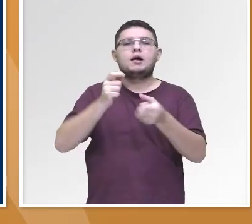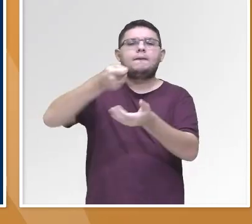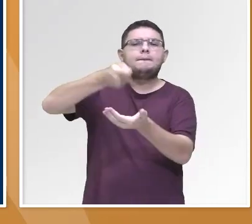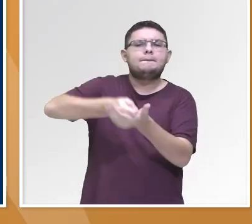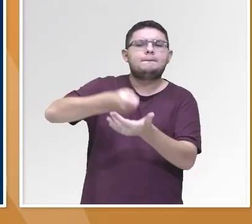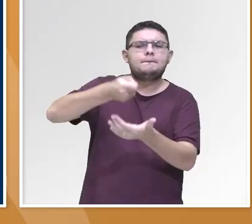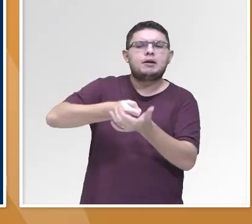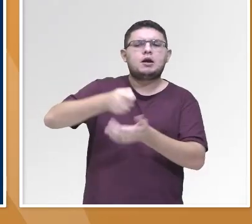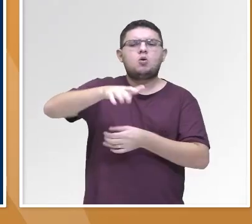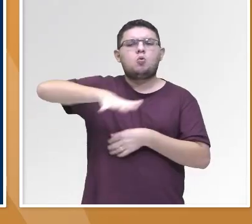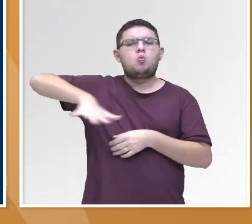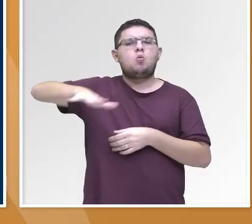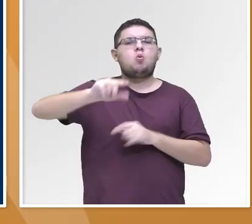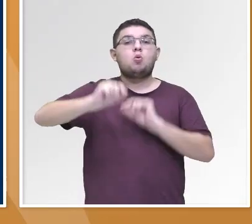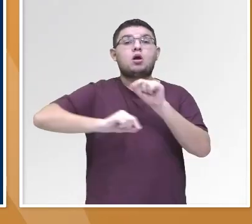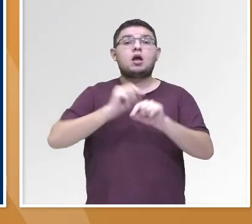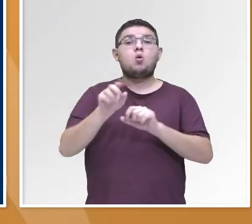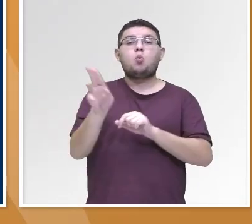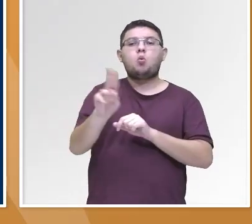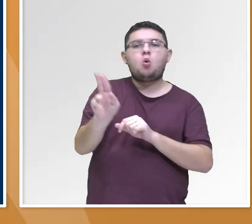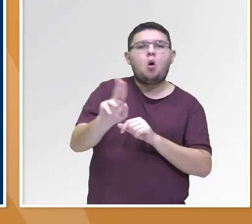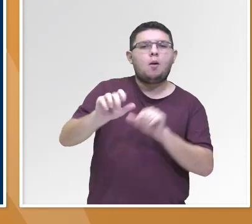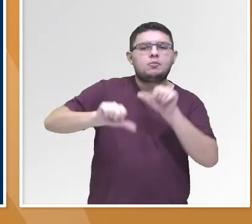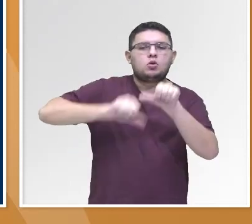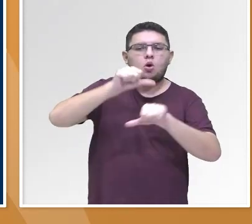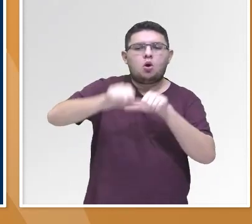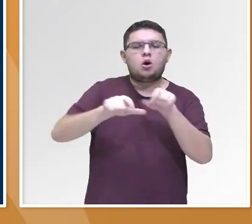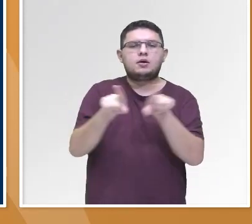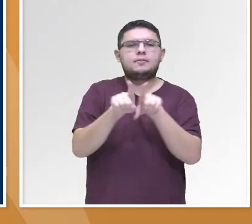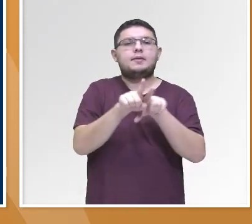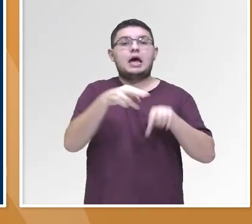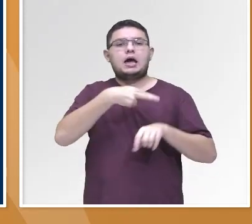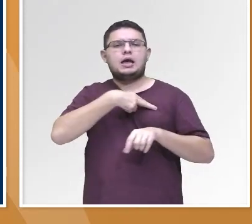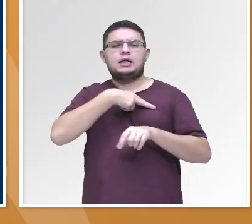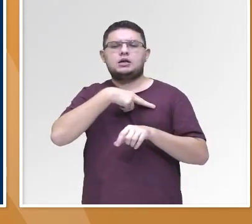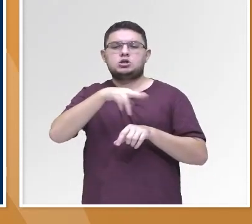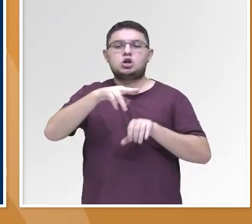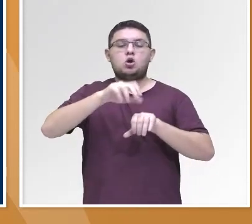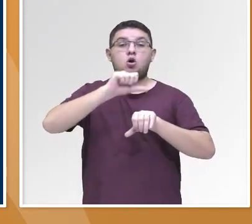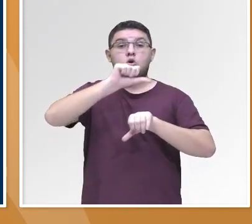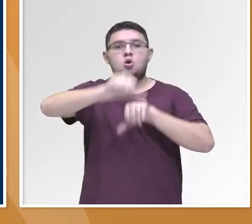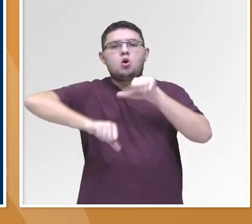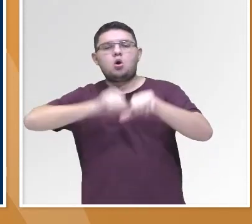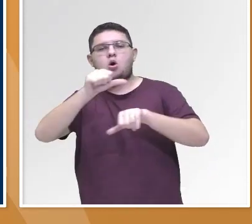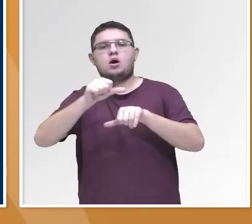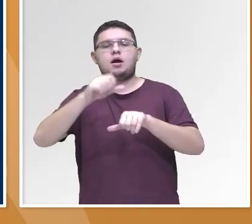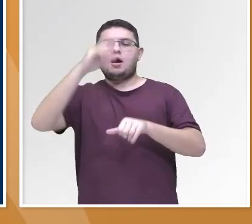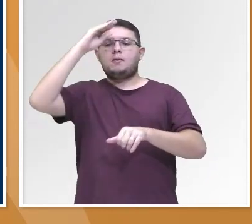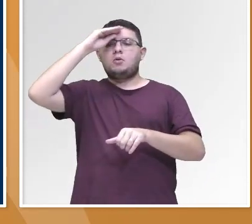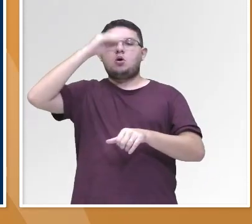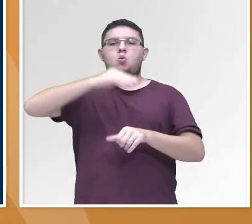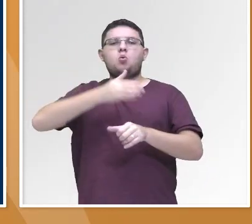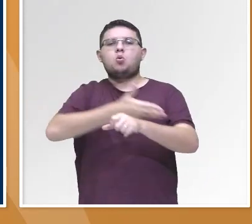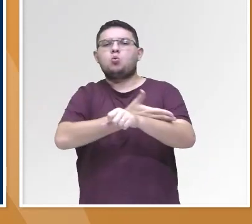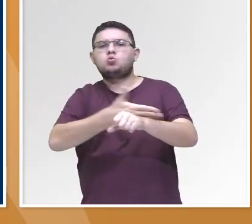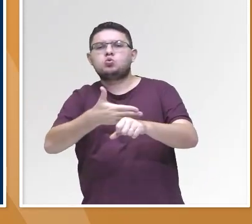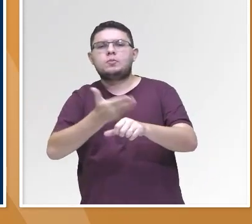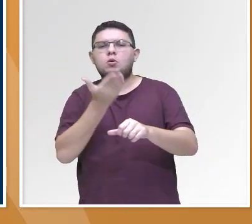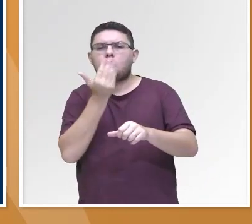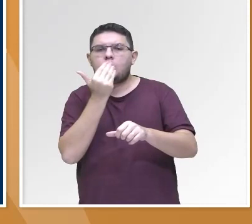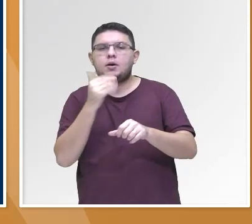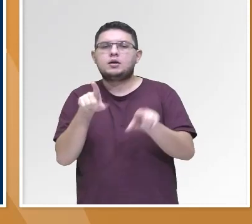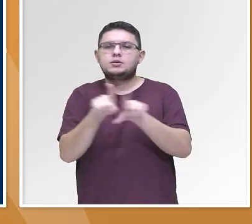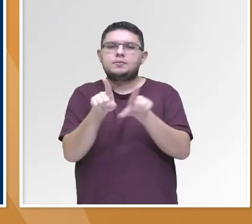obrigar a trocar de nome, trocar de religião, abandonar os seus hábitos alimentares e mesmo de